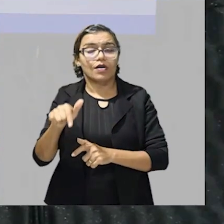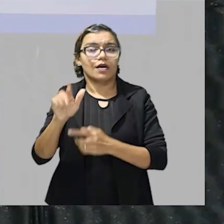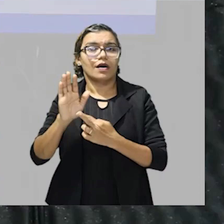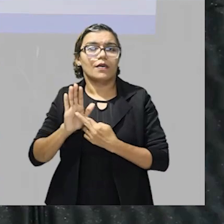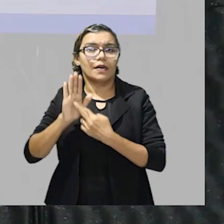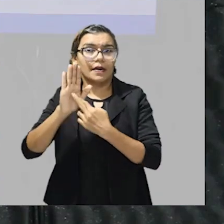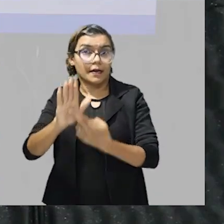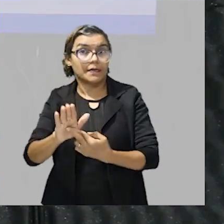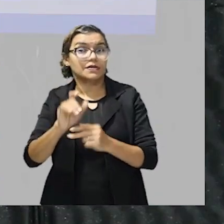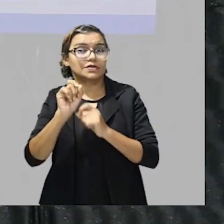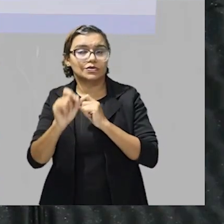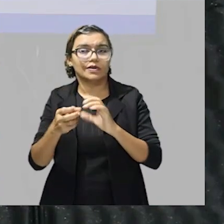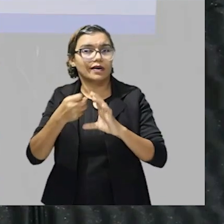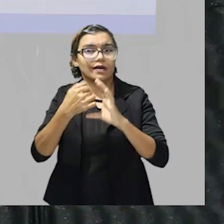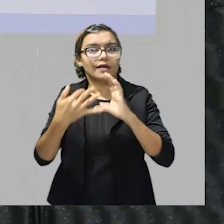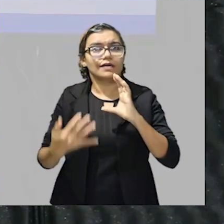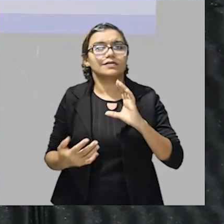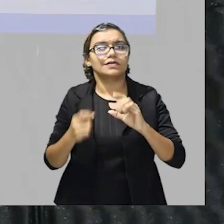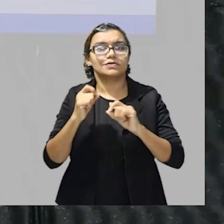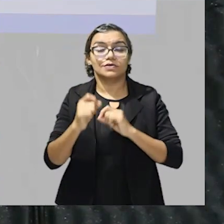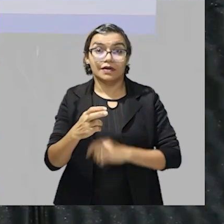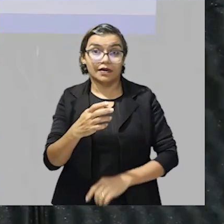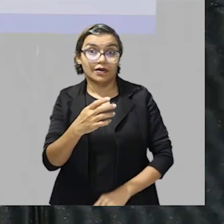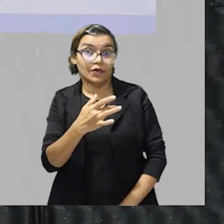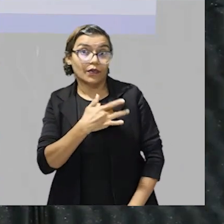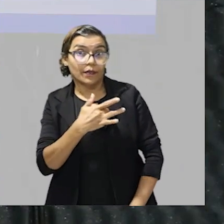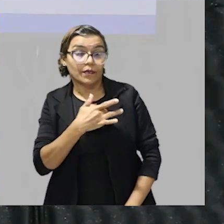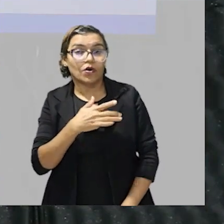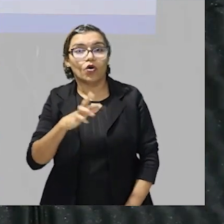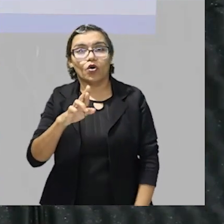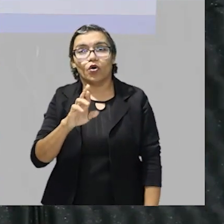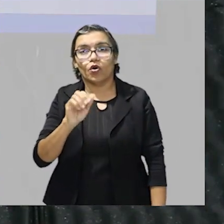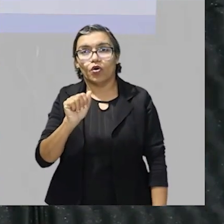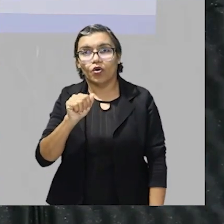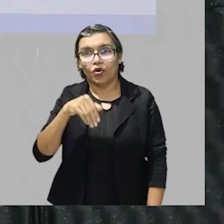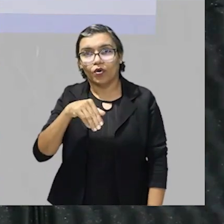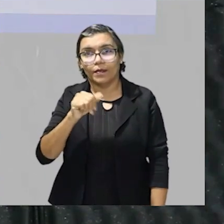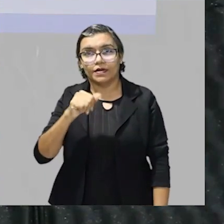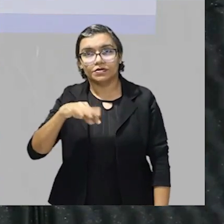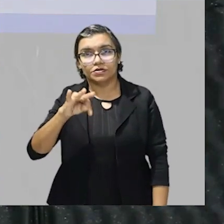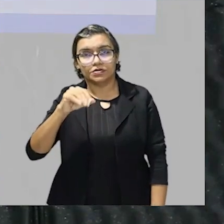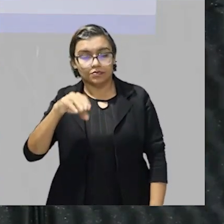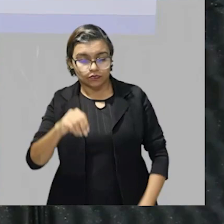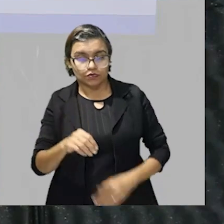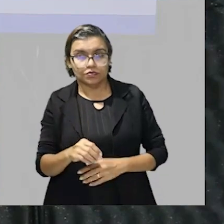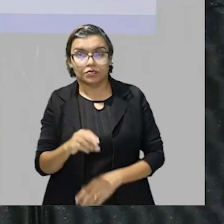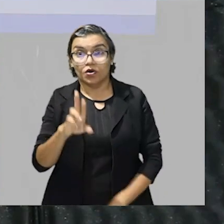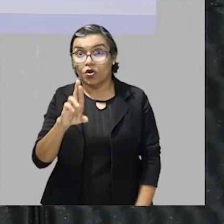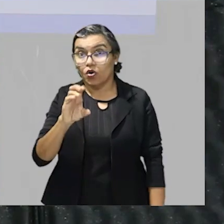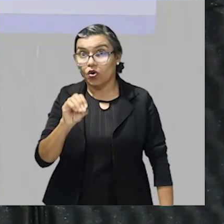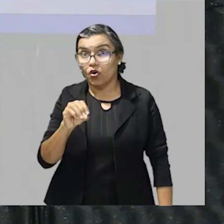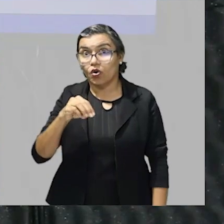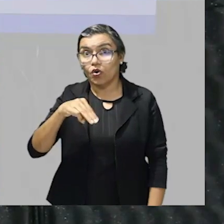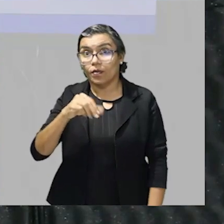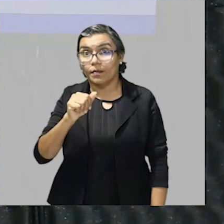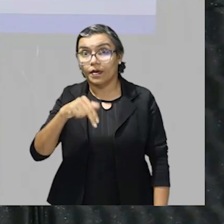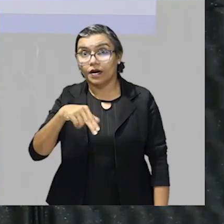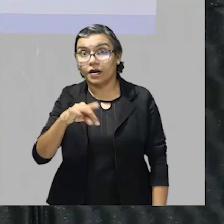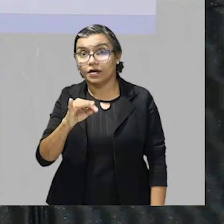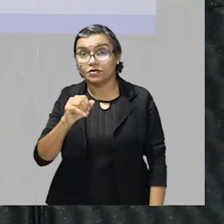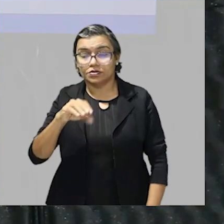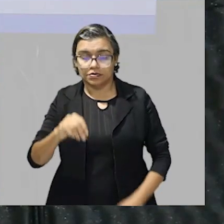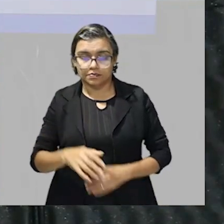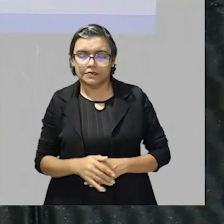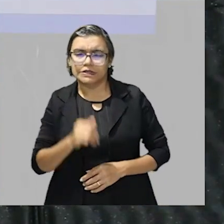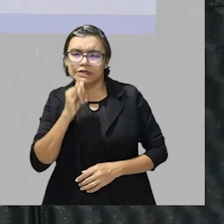passar da caracteriza um traço do Romantismo aí eu preciso lembrar do Romantismo a moral na